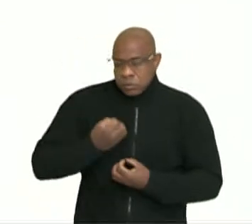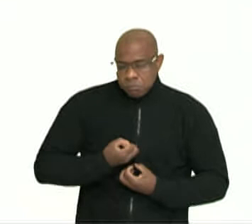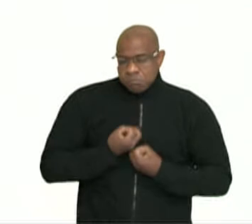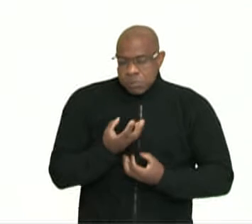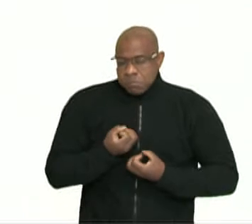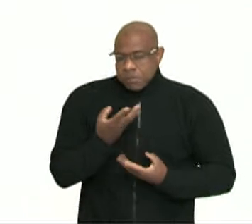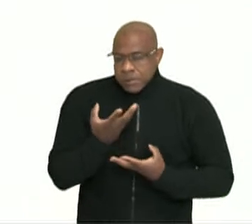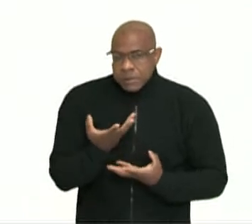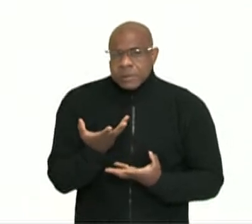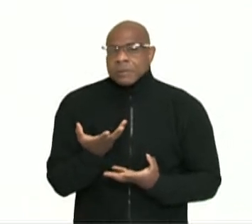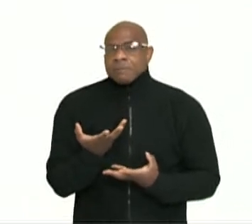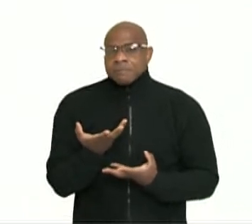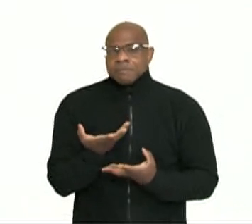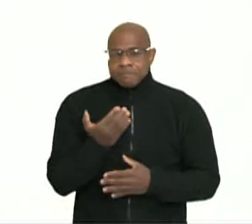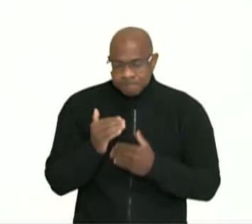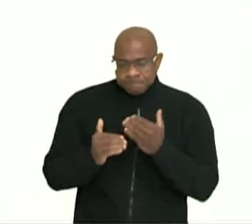expressar